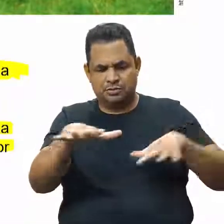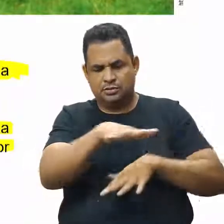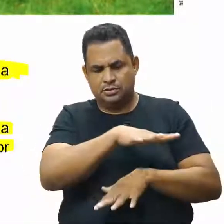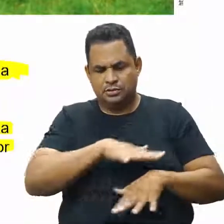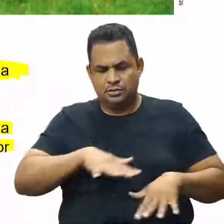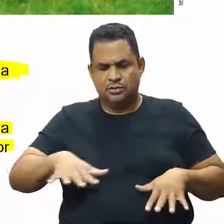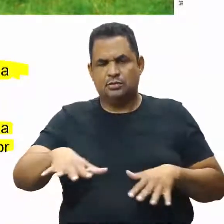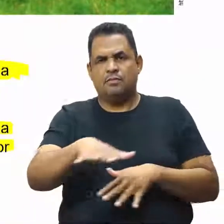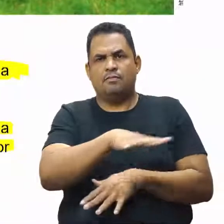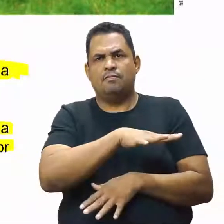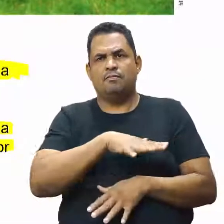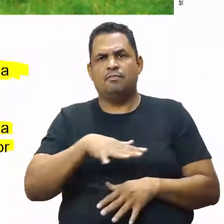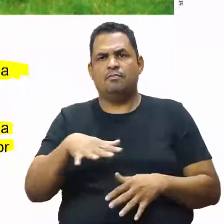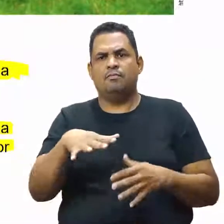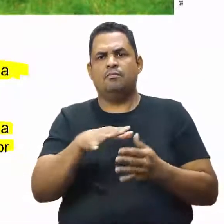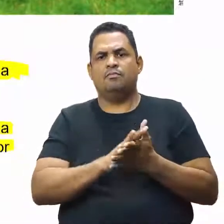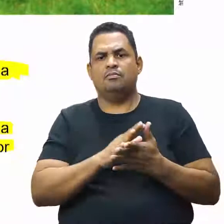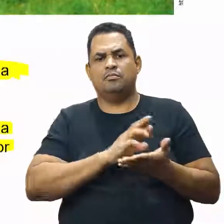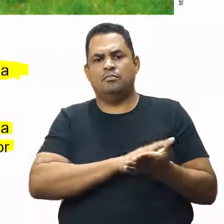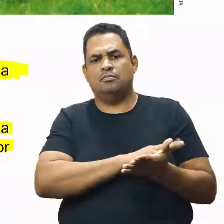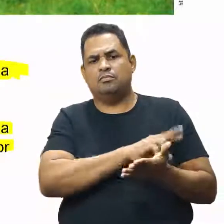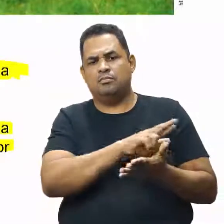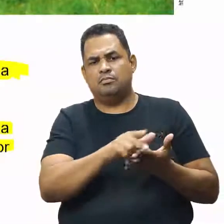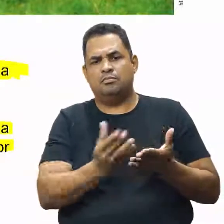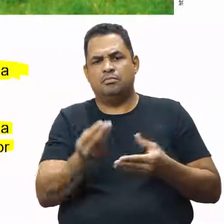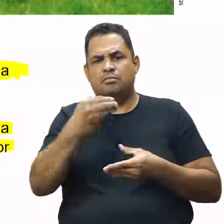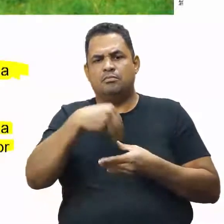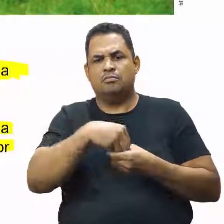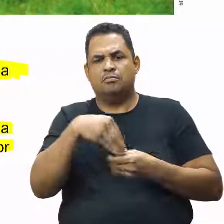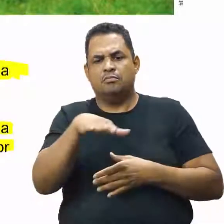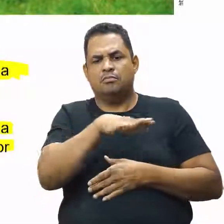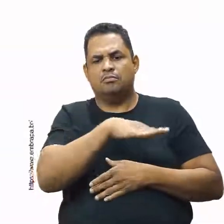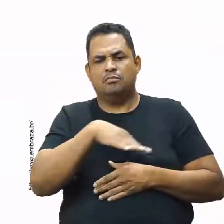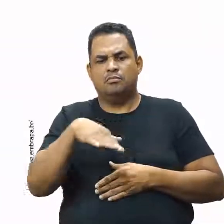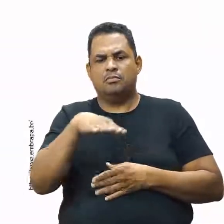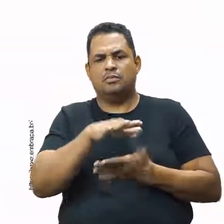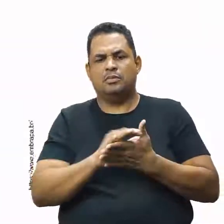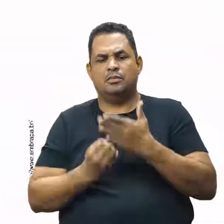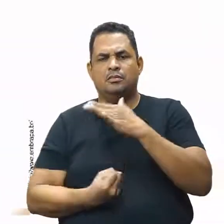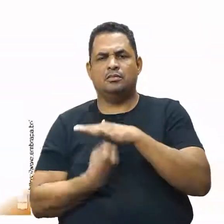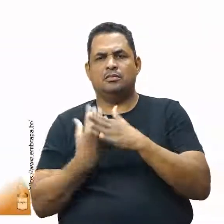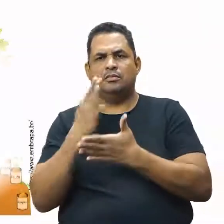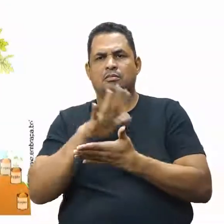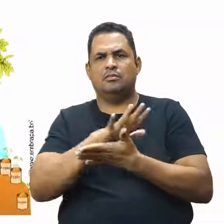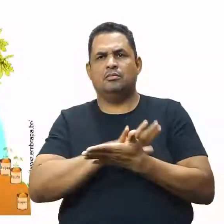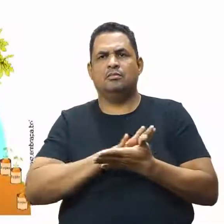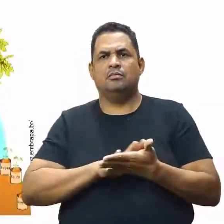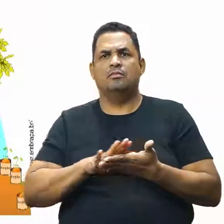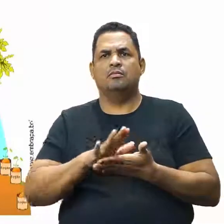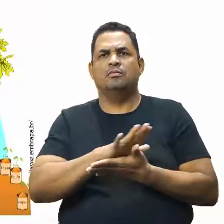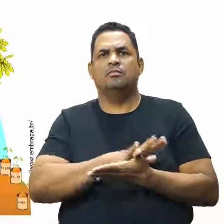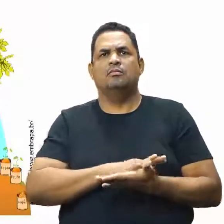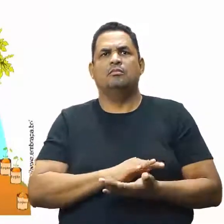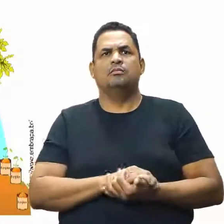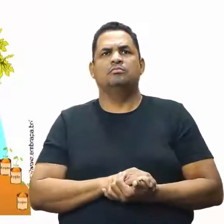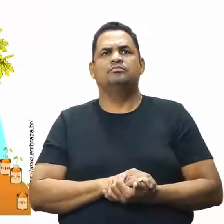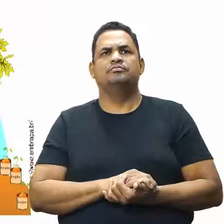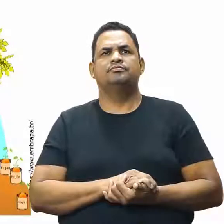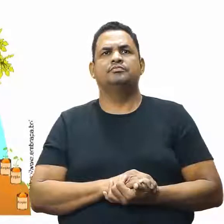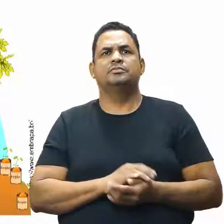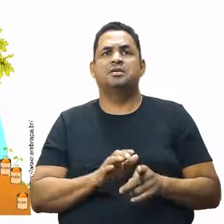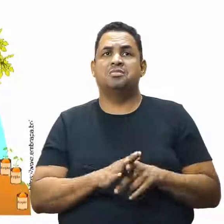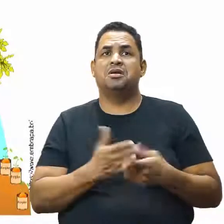dispersão daquelas espécies dentro da área ecológica. O que também nós vimos? Os